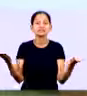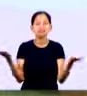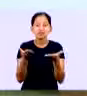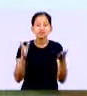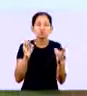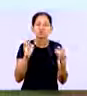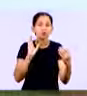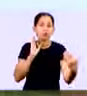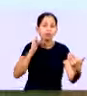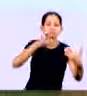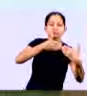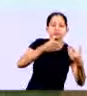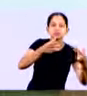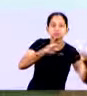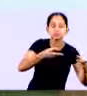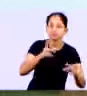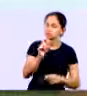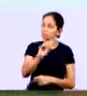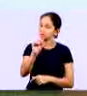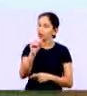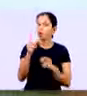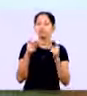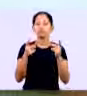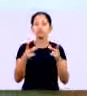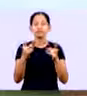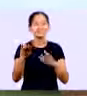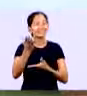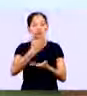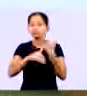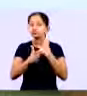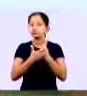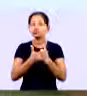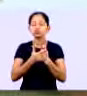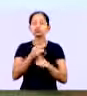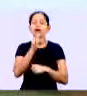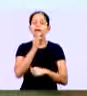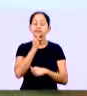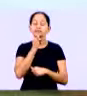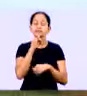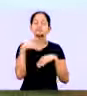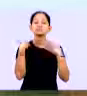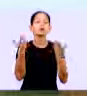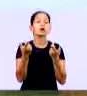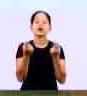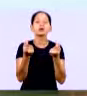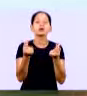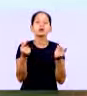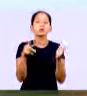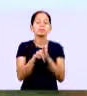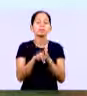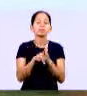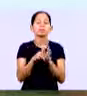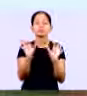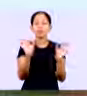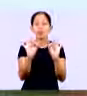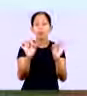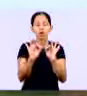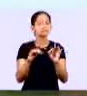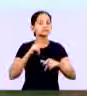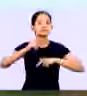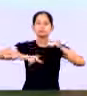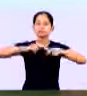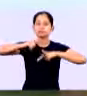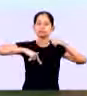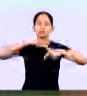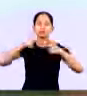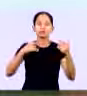de vender. Vendas também significa tudo aquilo que entra. Vamos supor que a sua organização não seja uma organização comercial. Ela é uma ONG que trabalha com recursos